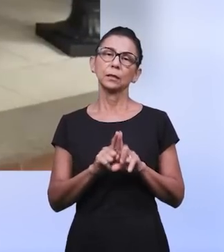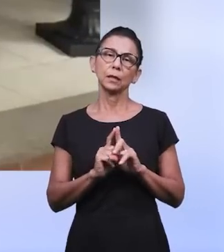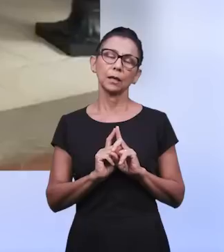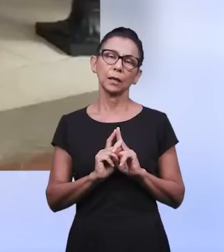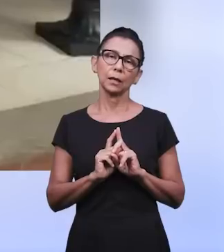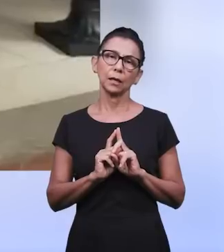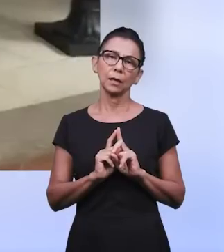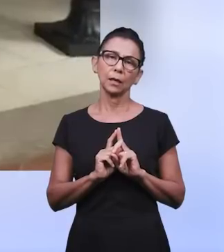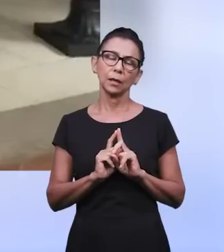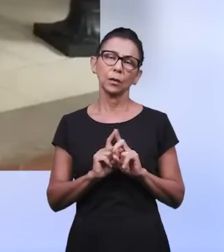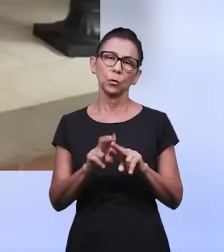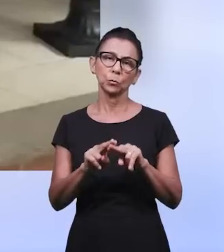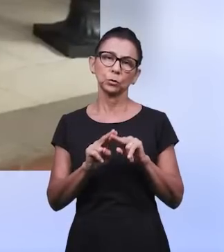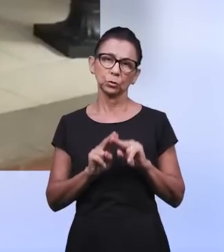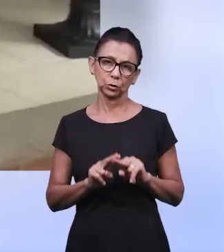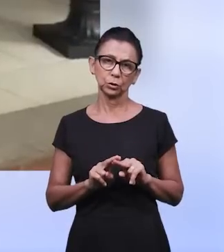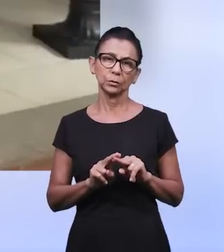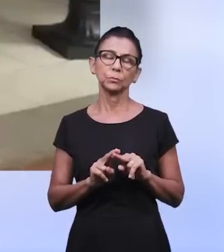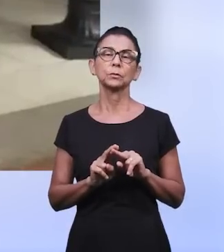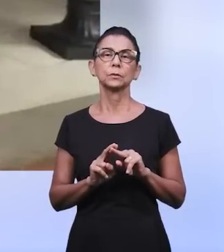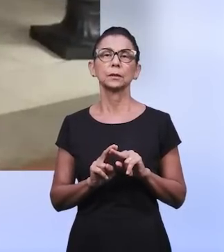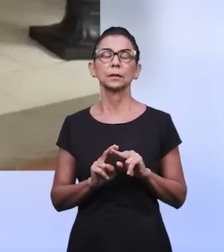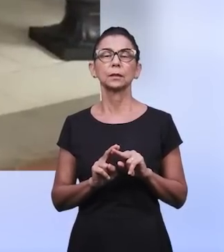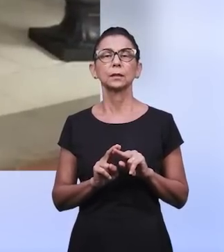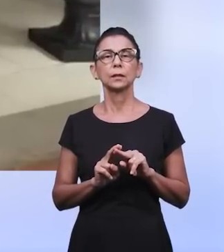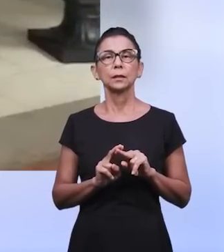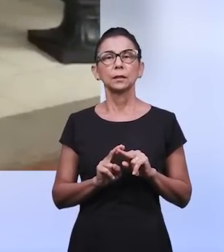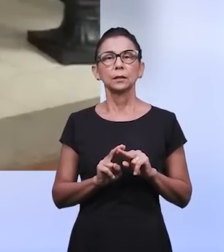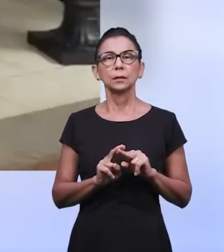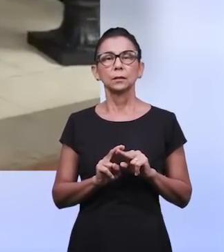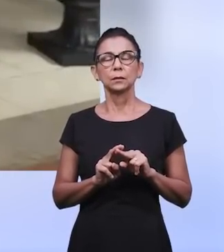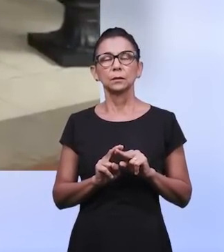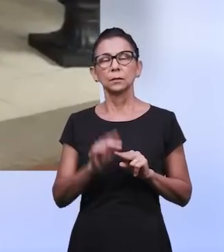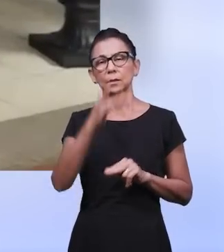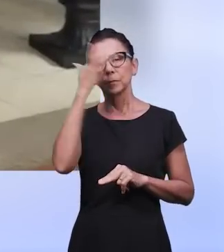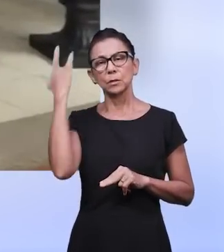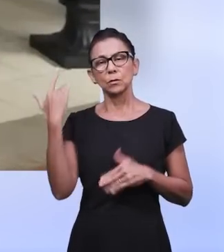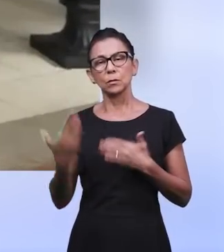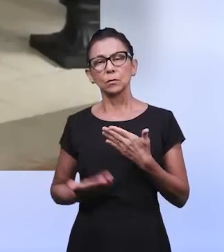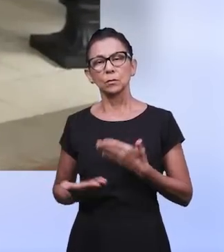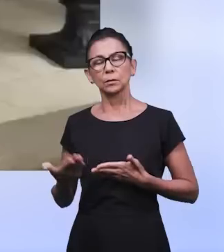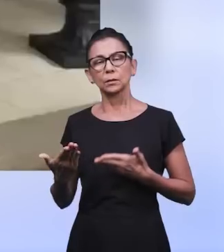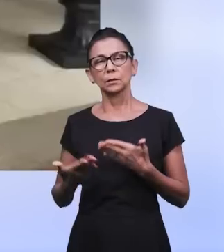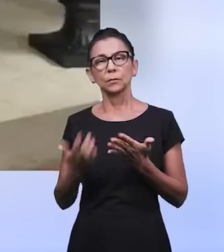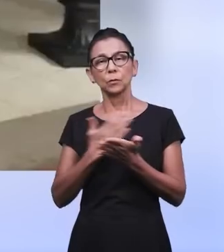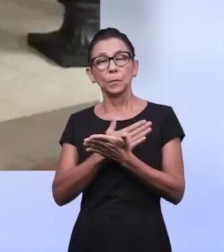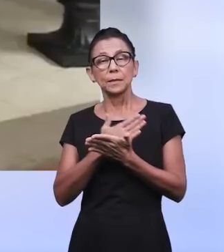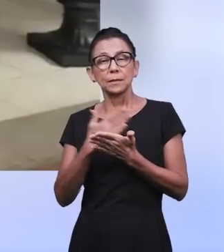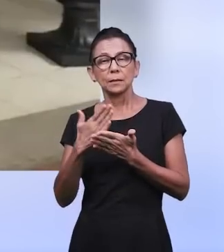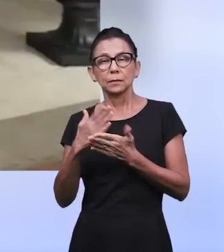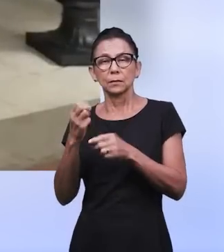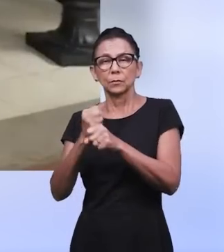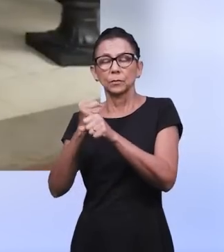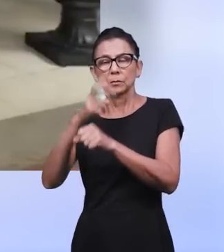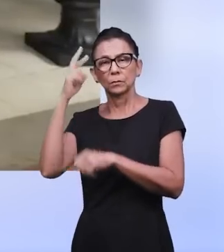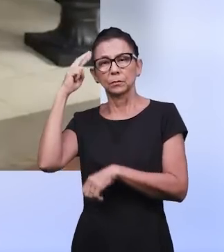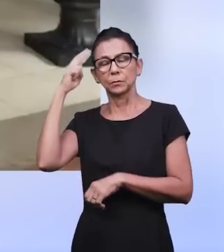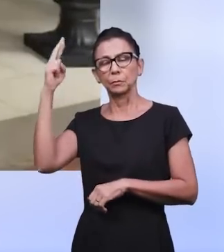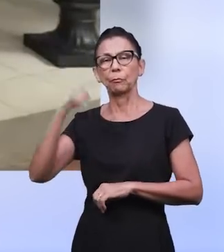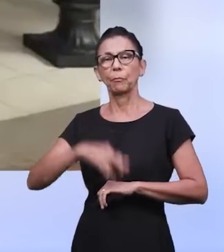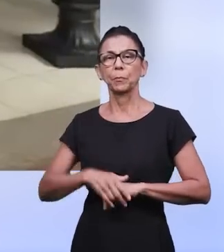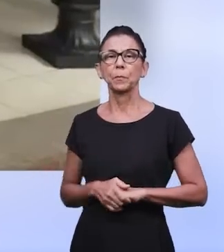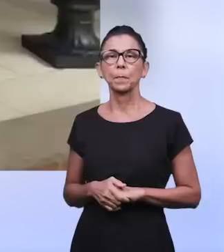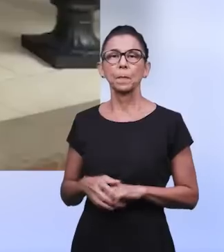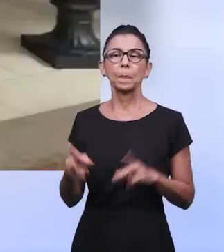ceando o Senhor pela primeira vez. Nós vemos com tudo isso que a igreja de Newark e as demais